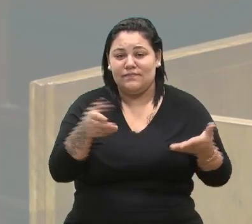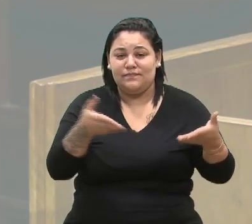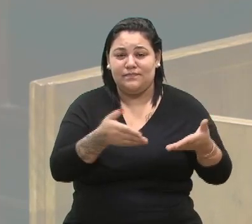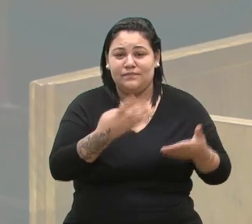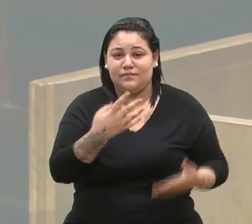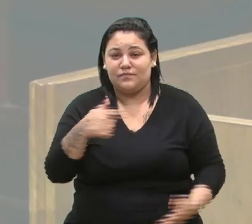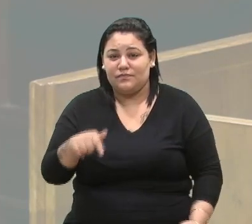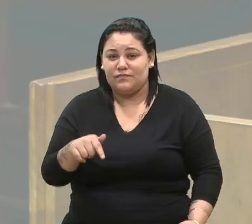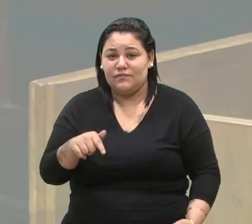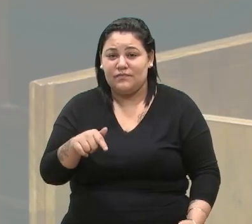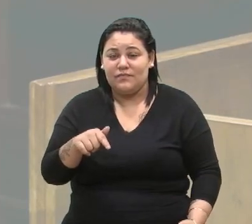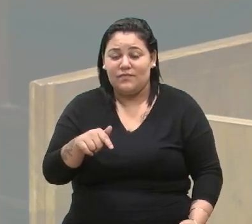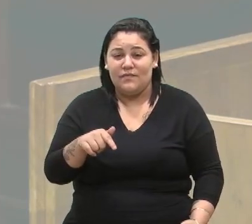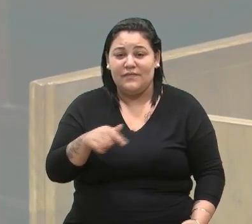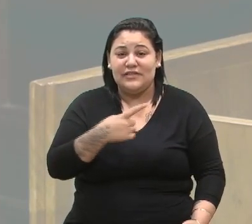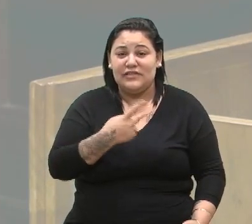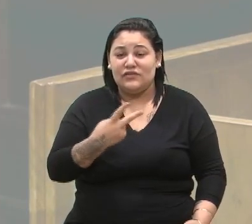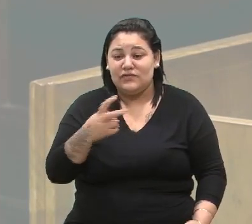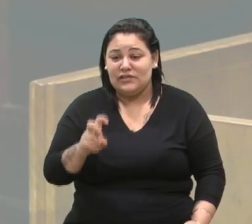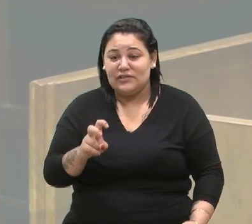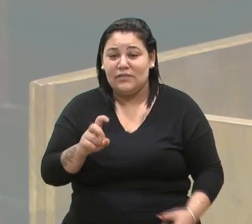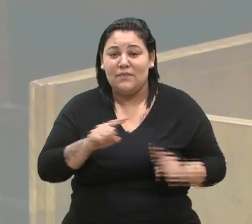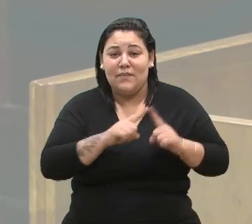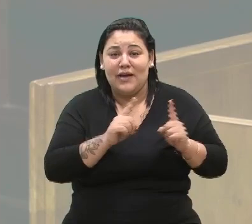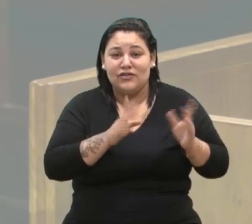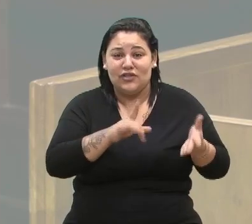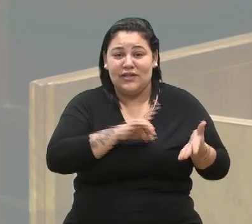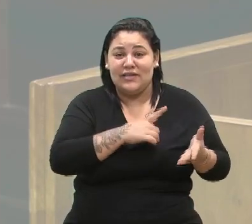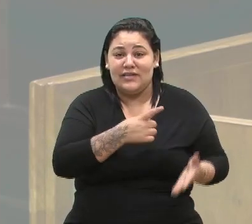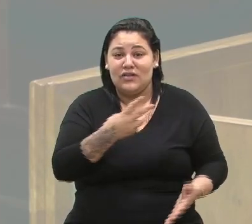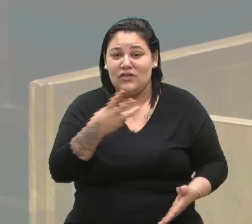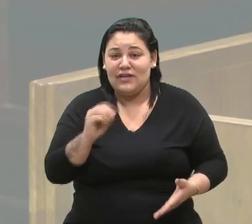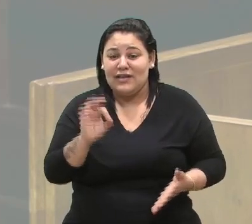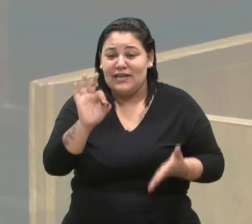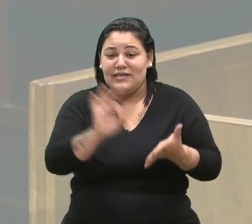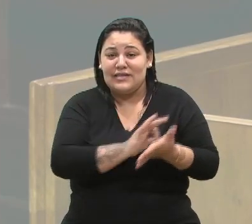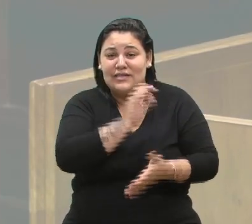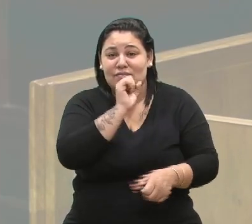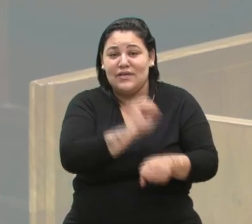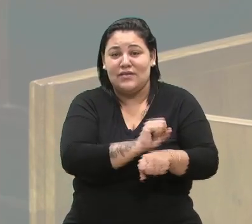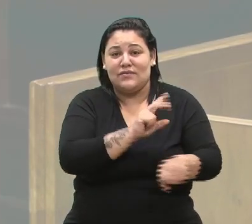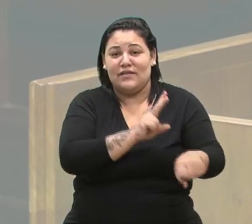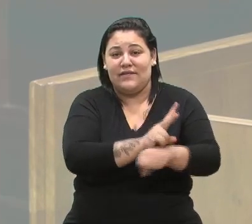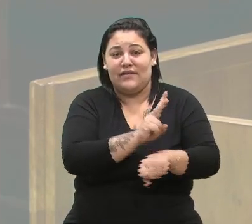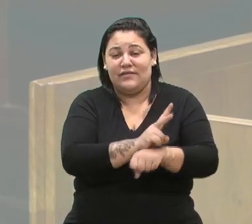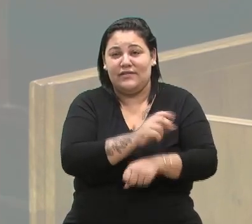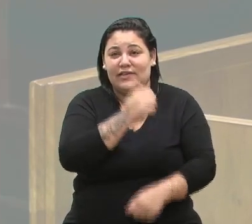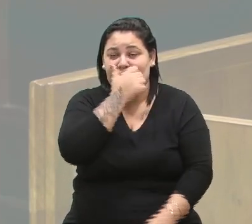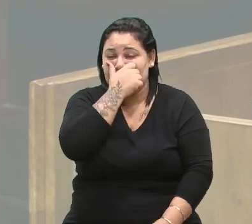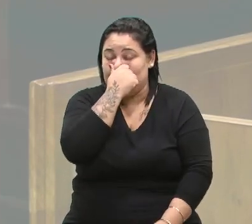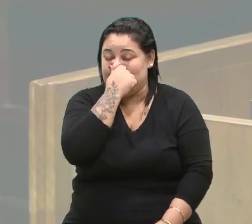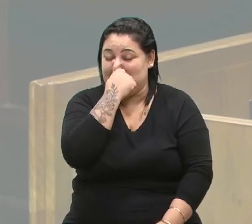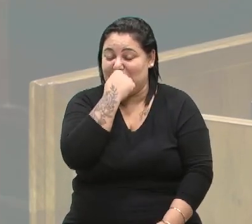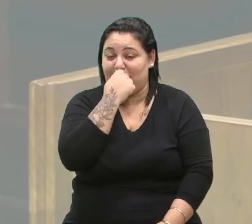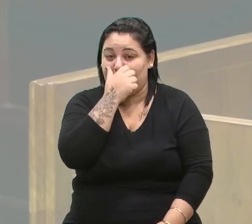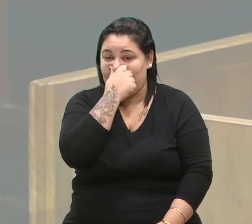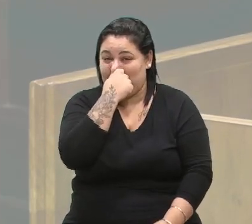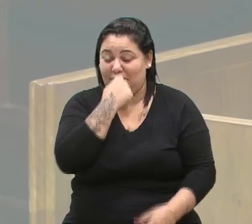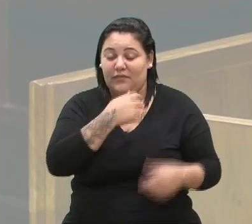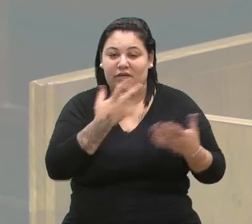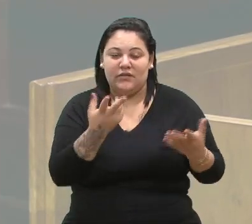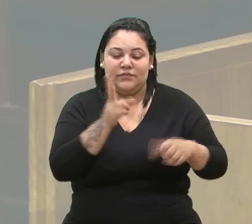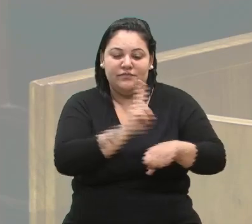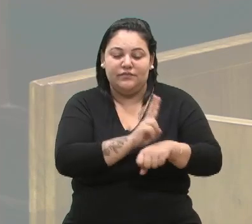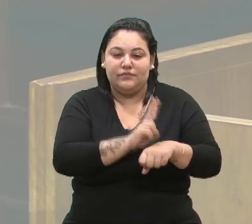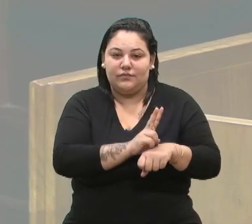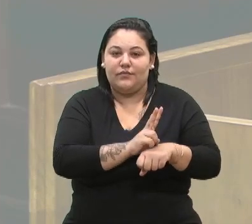a 125, mas já tem 130 inscritos aguardando uma vaga. Então, o cuidado subsidiado é o